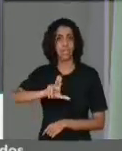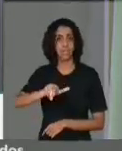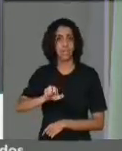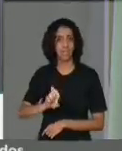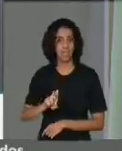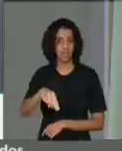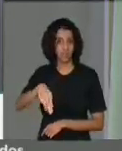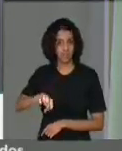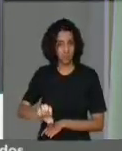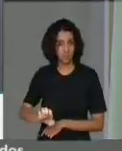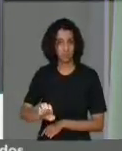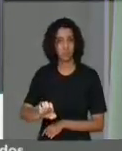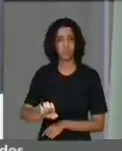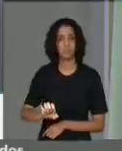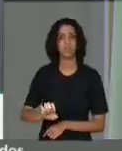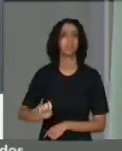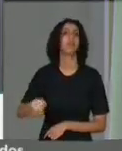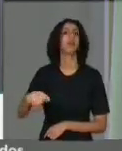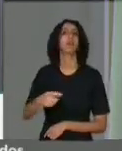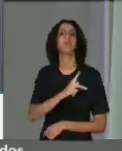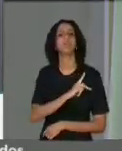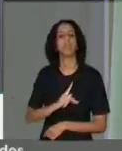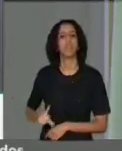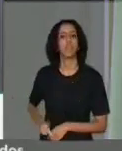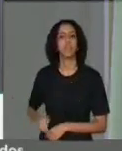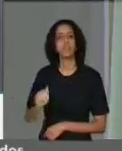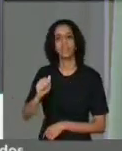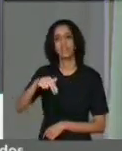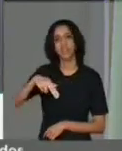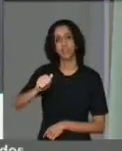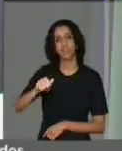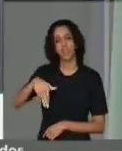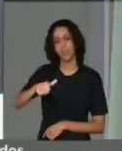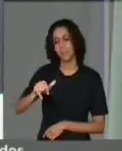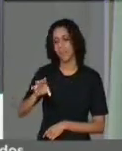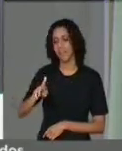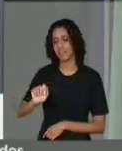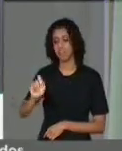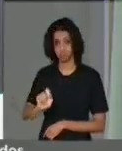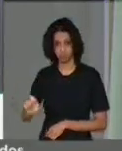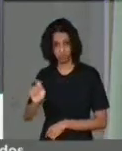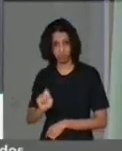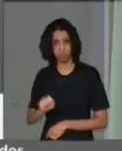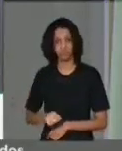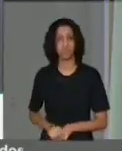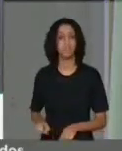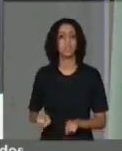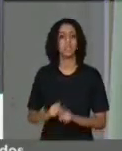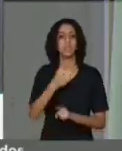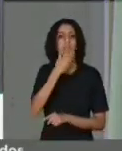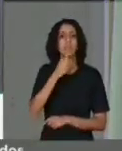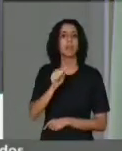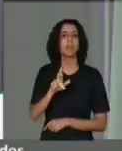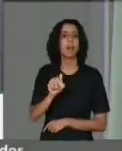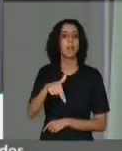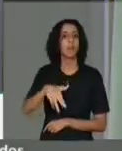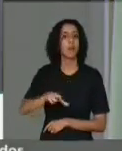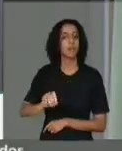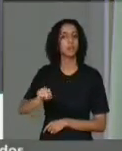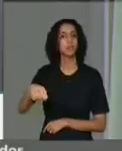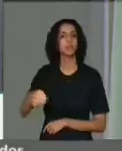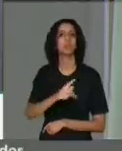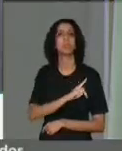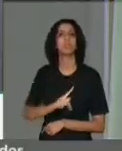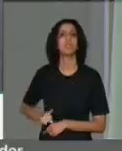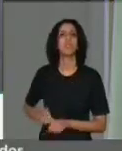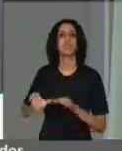Feliciano, sua excelência, que é presidente da ANAMATRA. E o senhor Armando Henrique, presidente da FENATESTE.